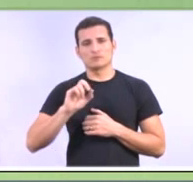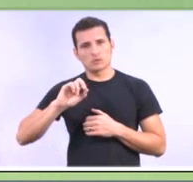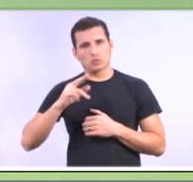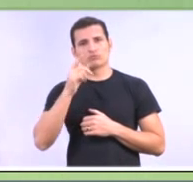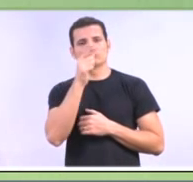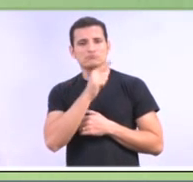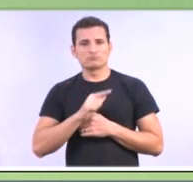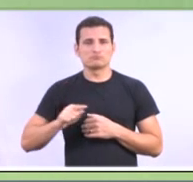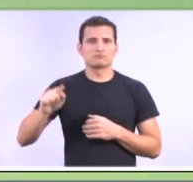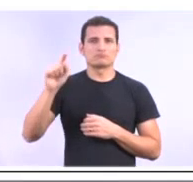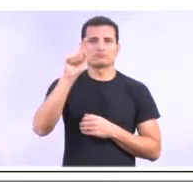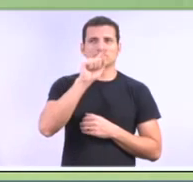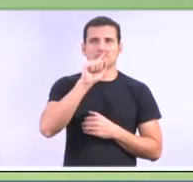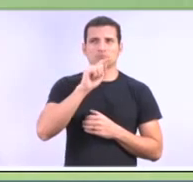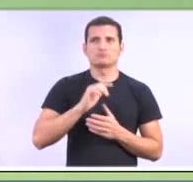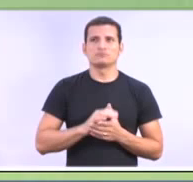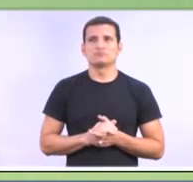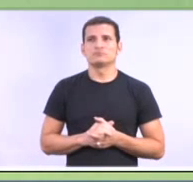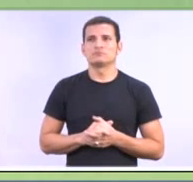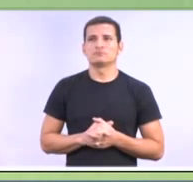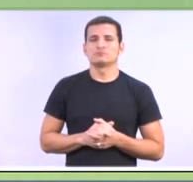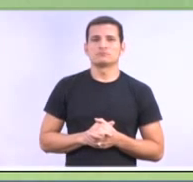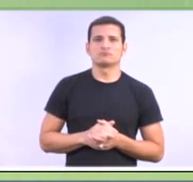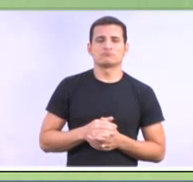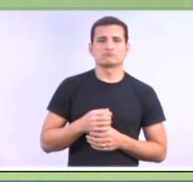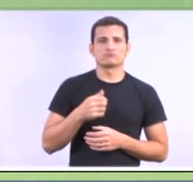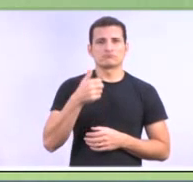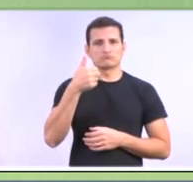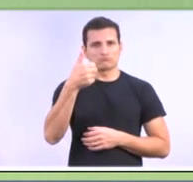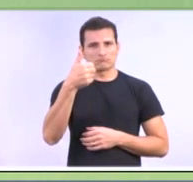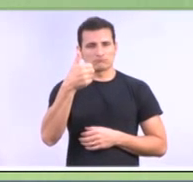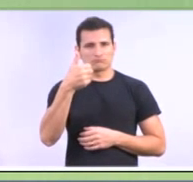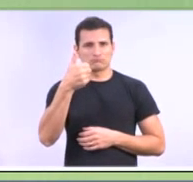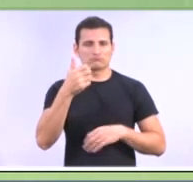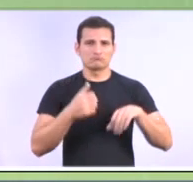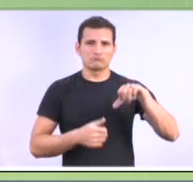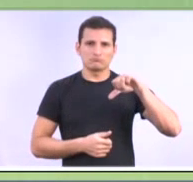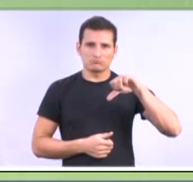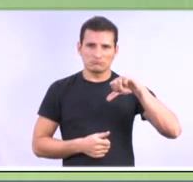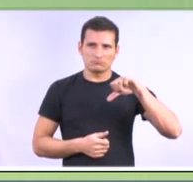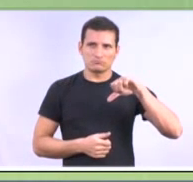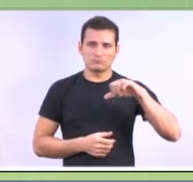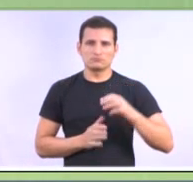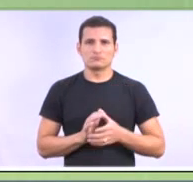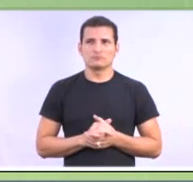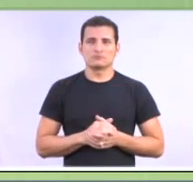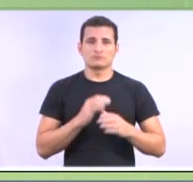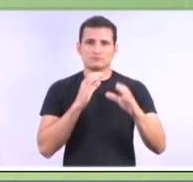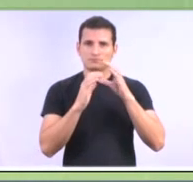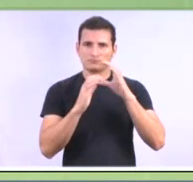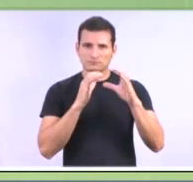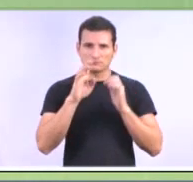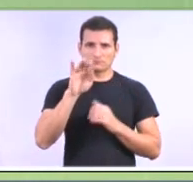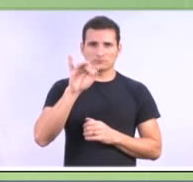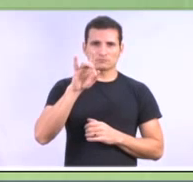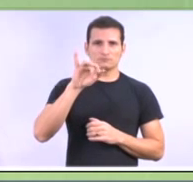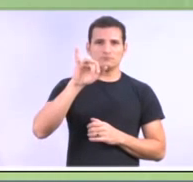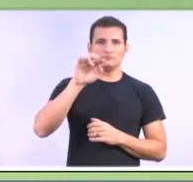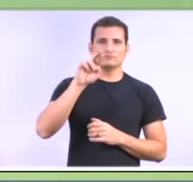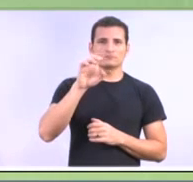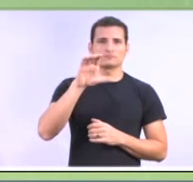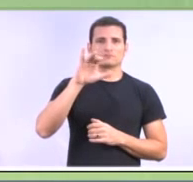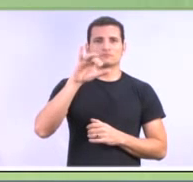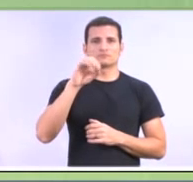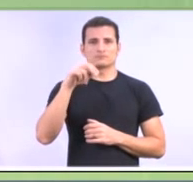sentido. Vamos conhecer aqui as vantagens e desvantagens. A comunicação bidirecional, ou seja, se